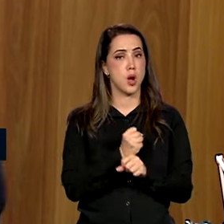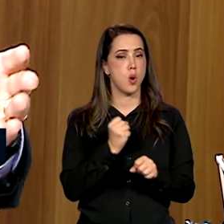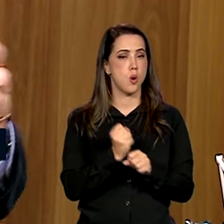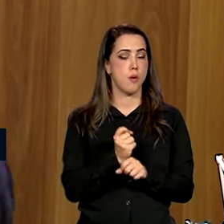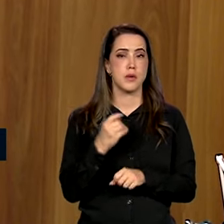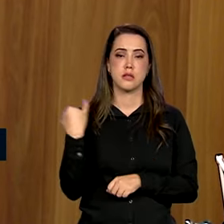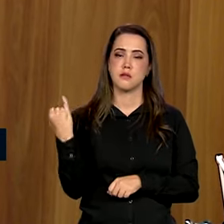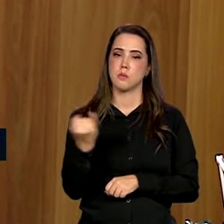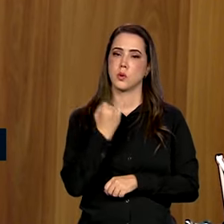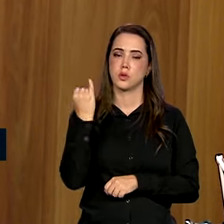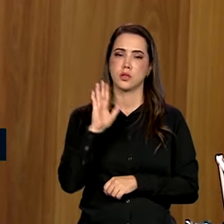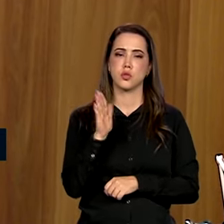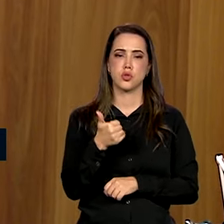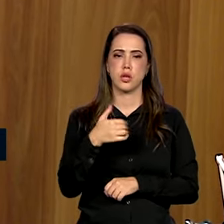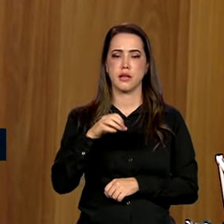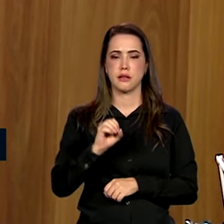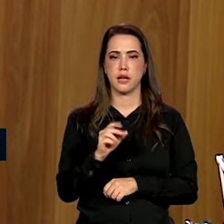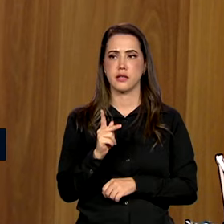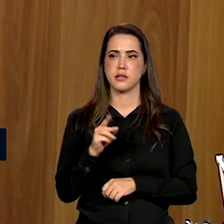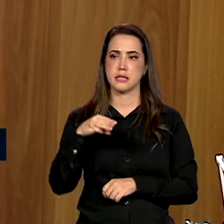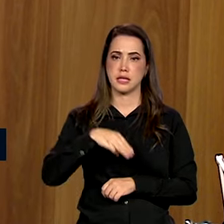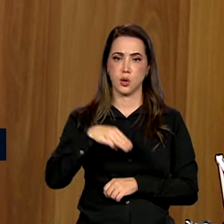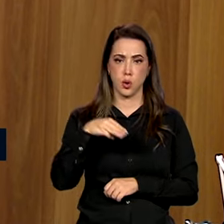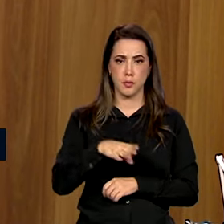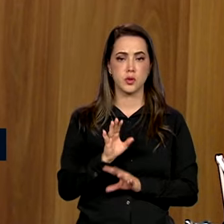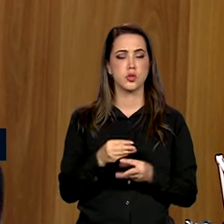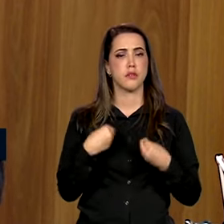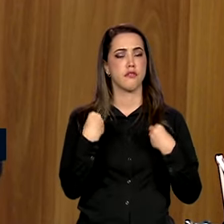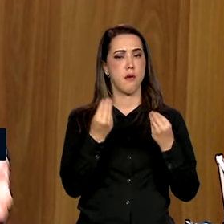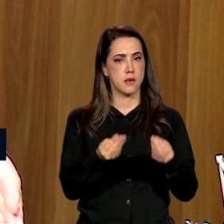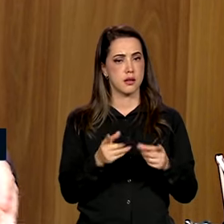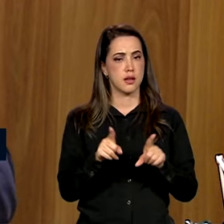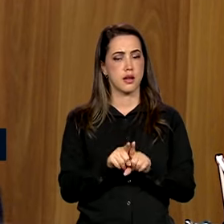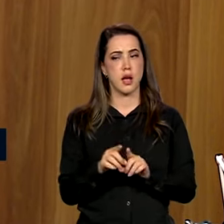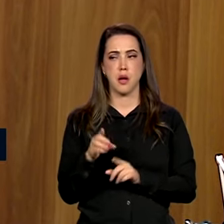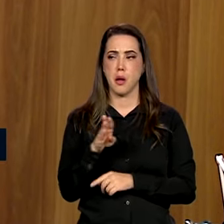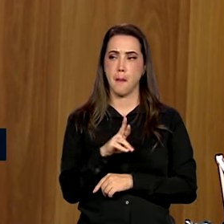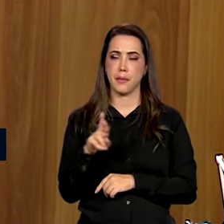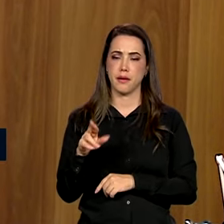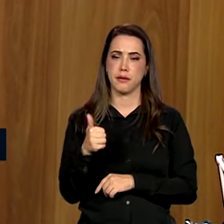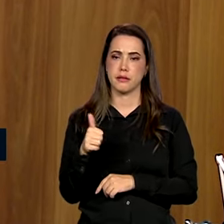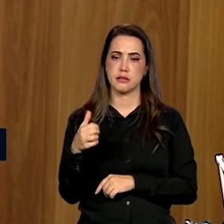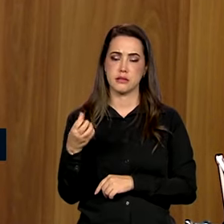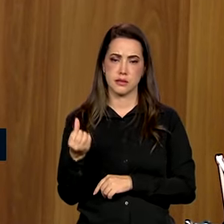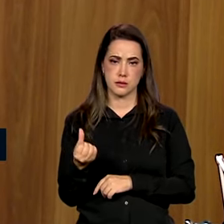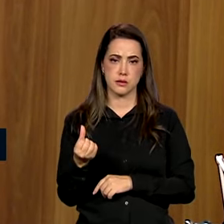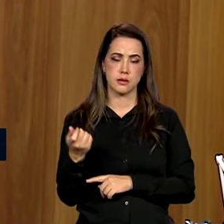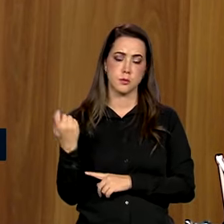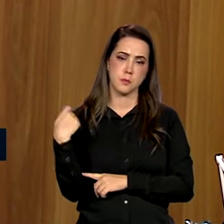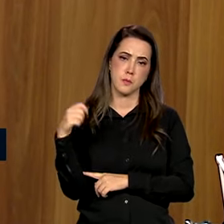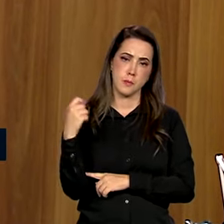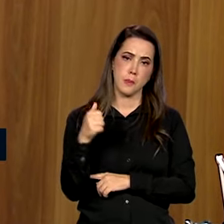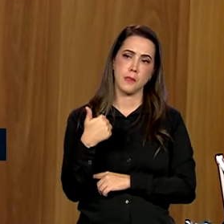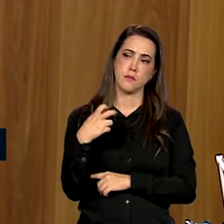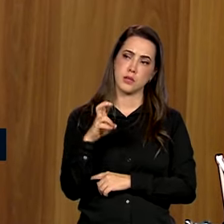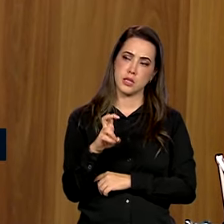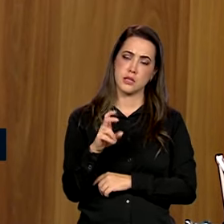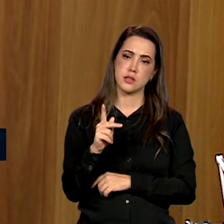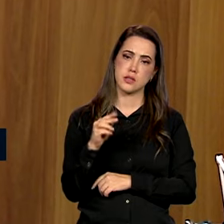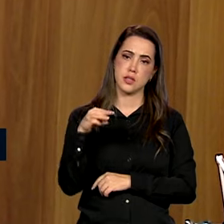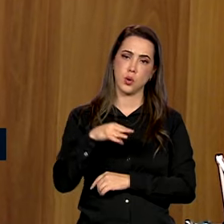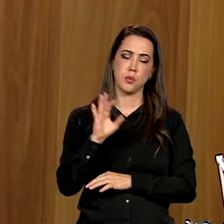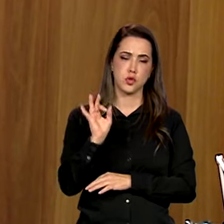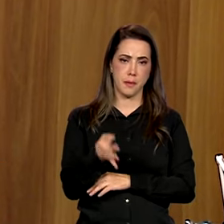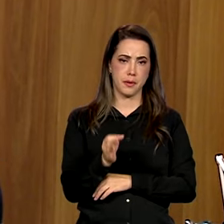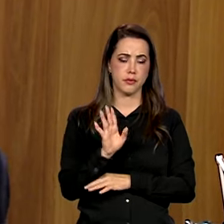muito importante agora estamos já com 10 km de duplicação para entregar a BR 116 no Rio Grande do Sul temos 15 km prontos